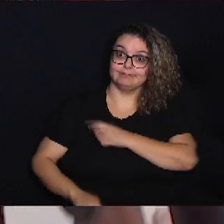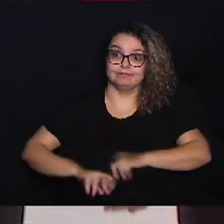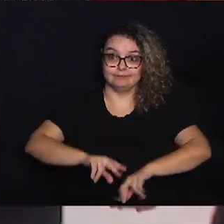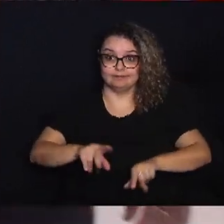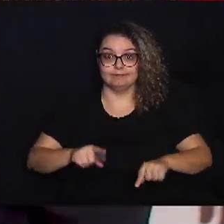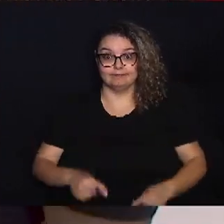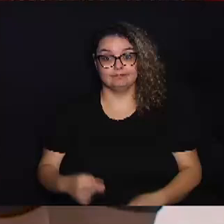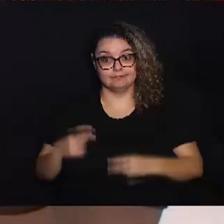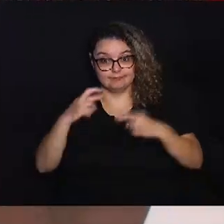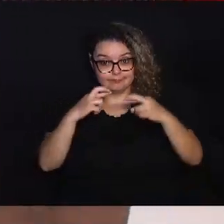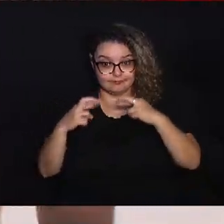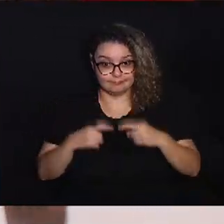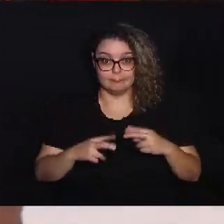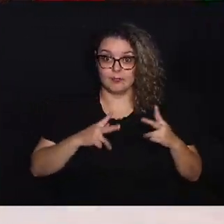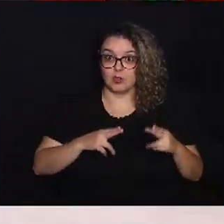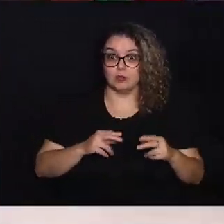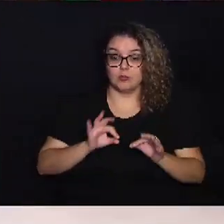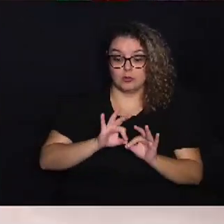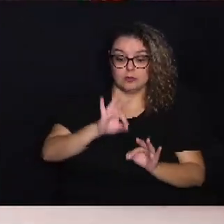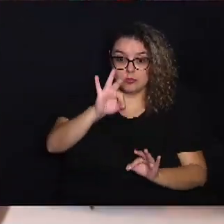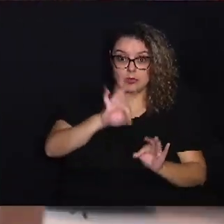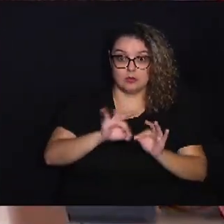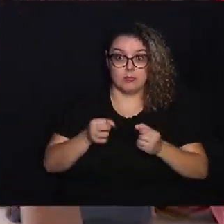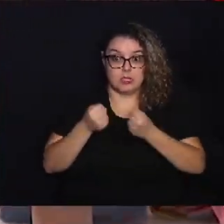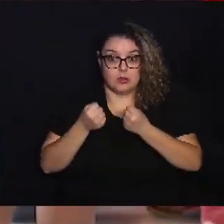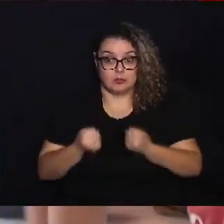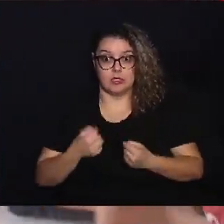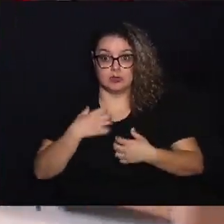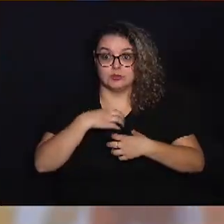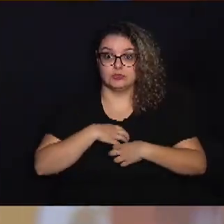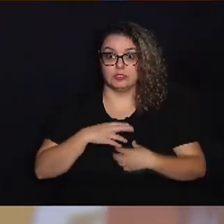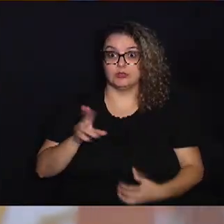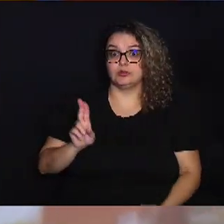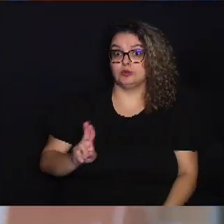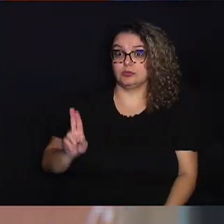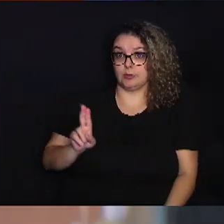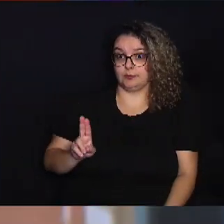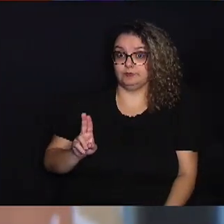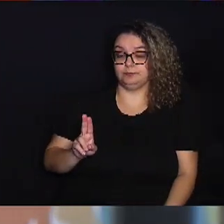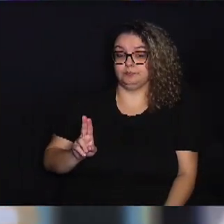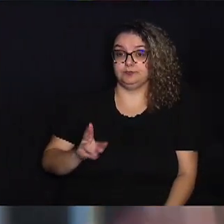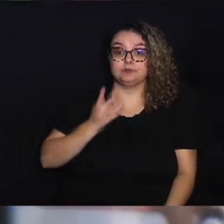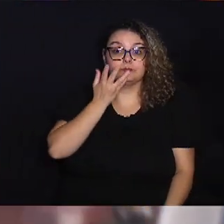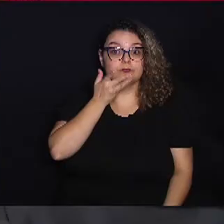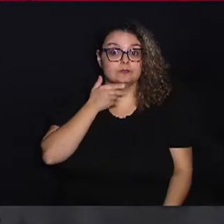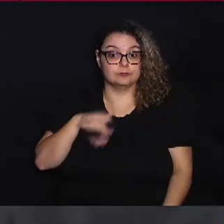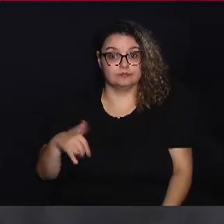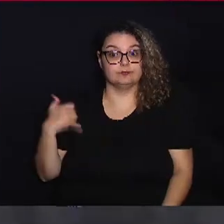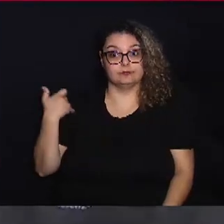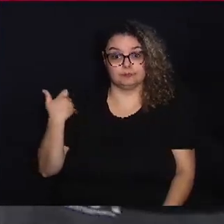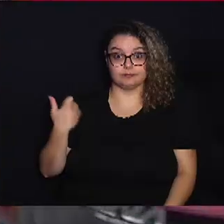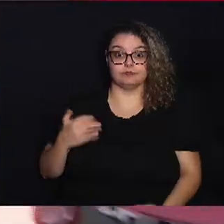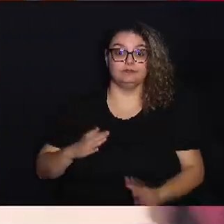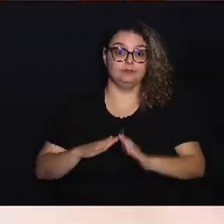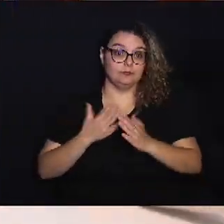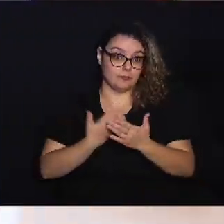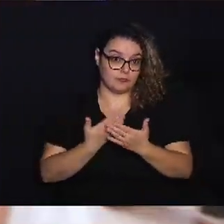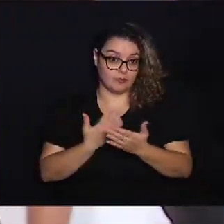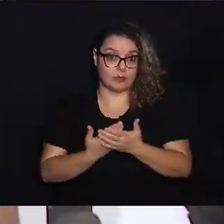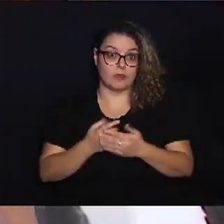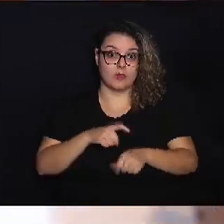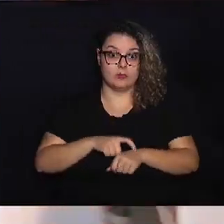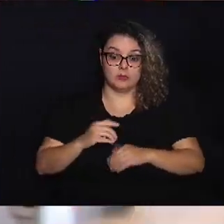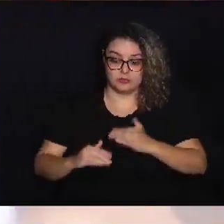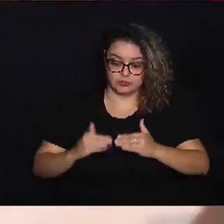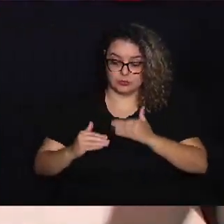ser observados, como o tamanho, o peso e a maneira correta de usar. As crianças em idade escolar estão numa fase de